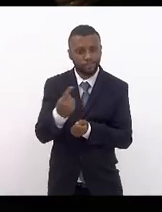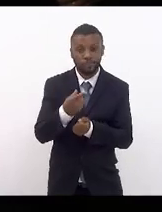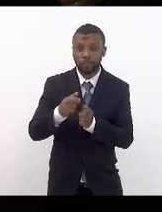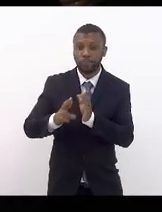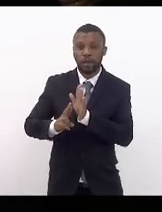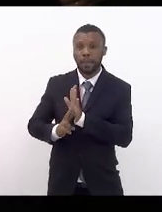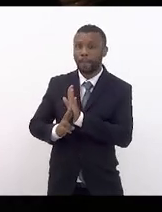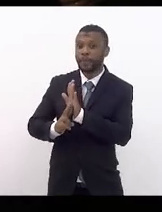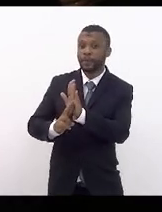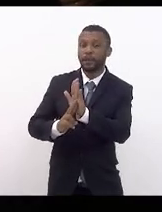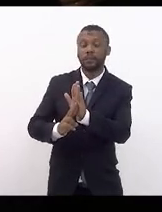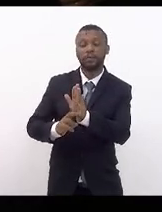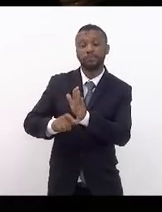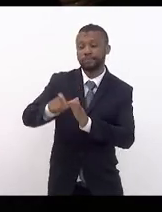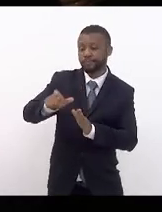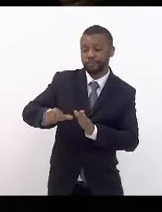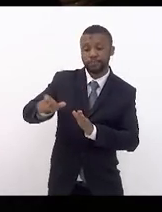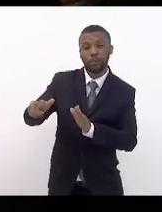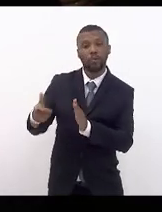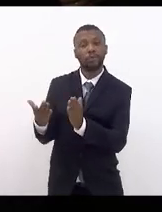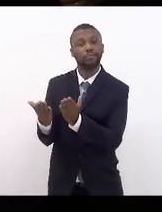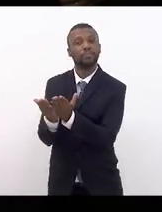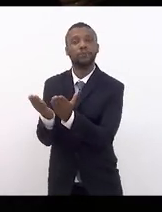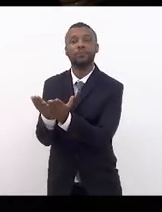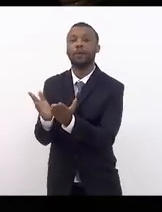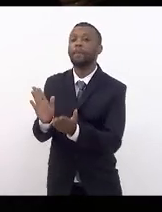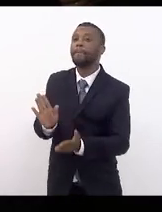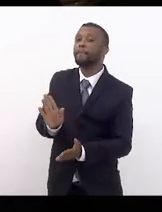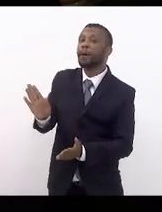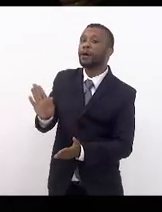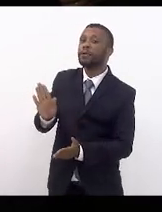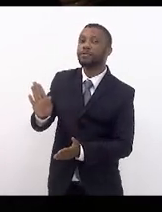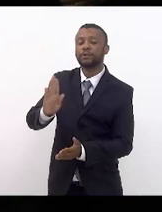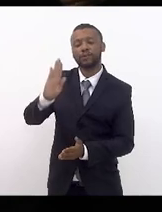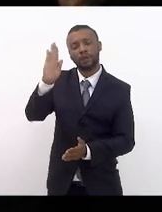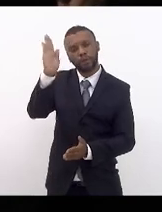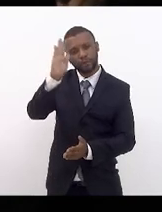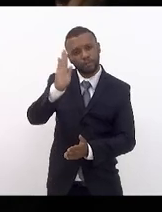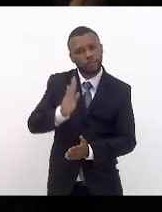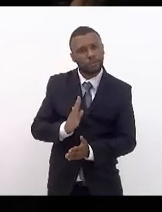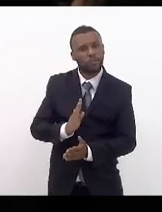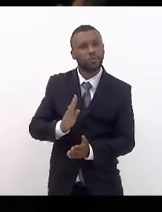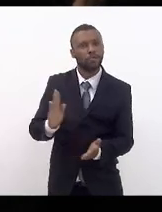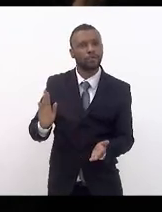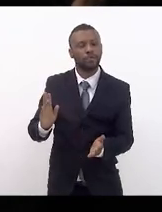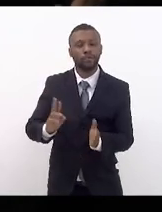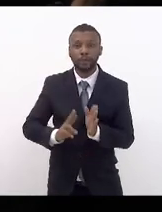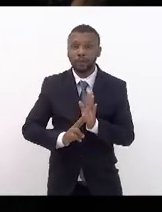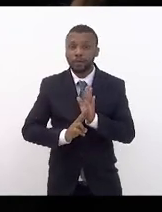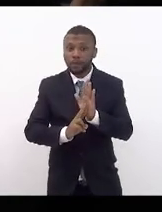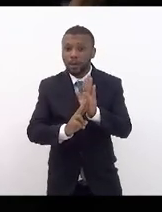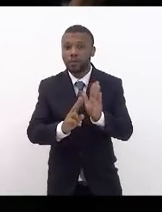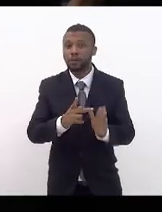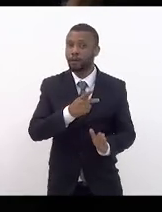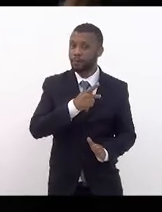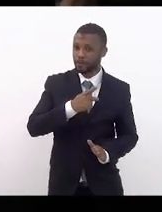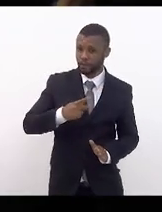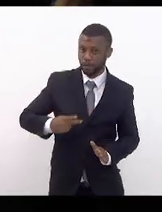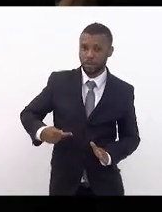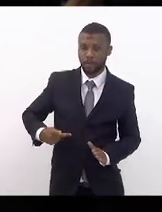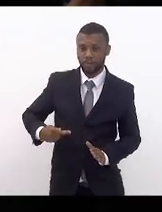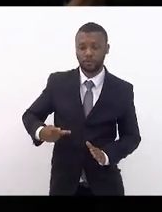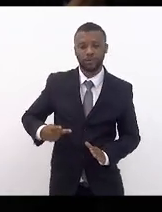representando os batistas brasileiros, representando o presidente Ulquias Paim,